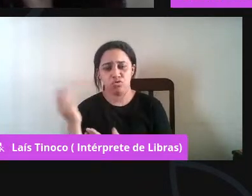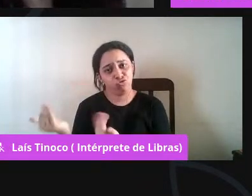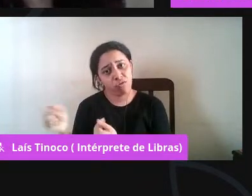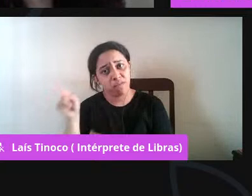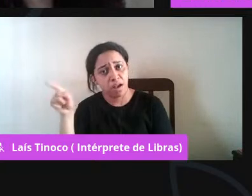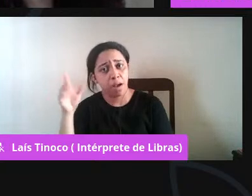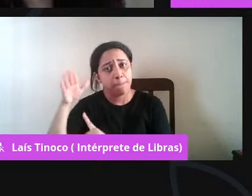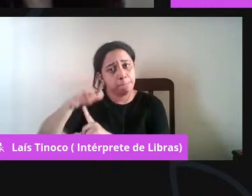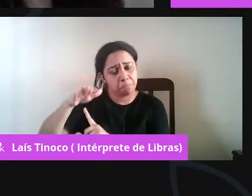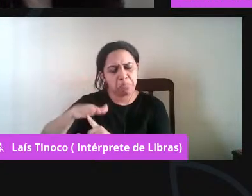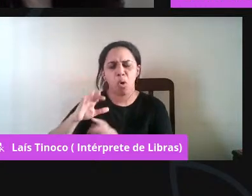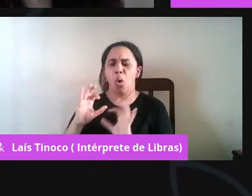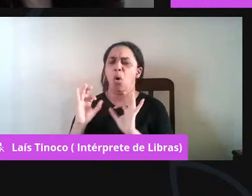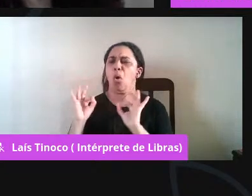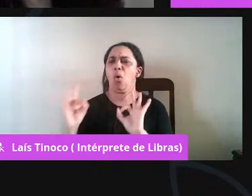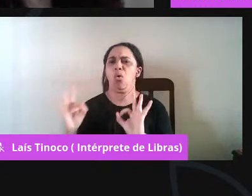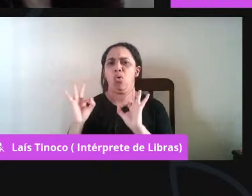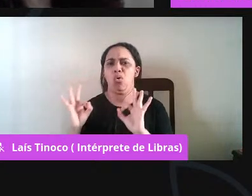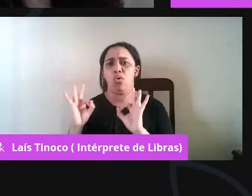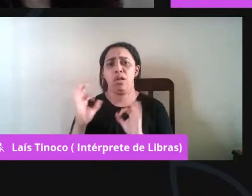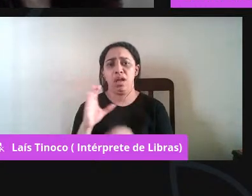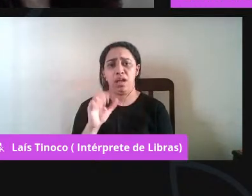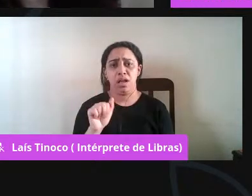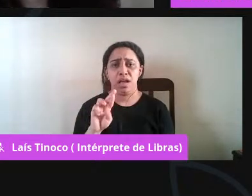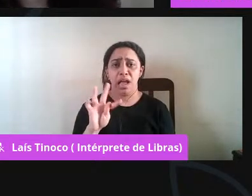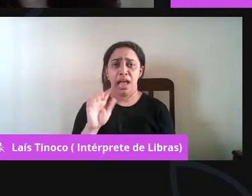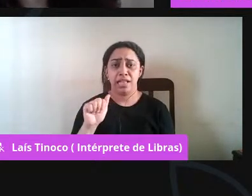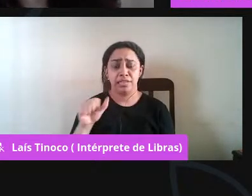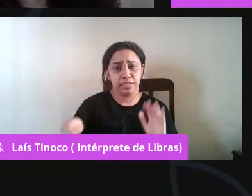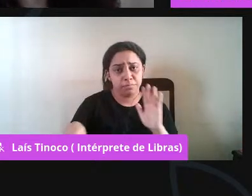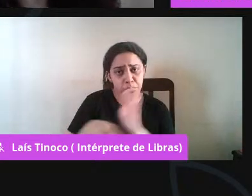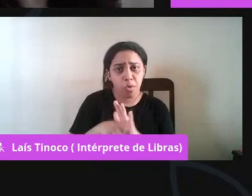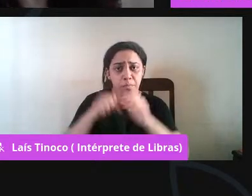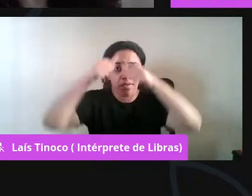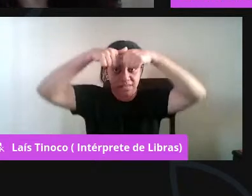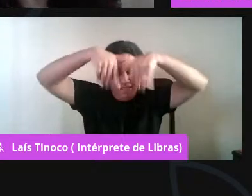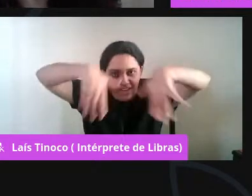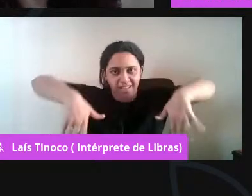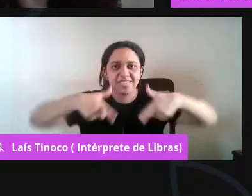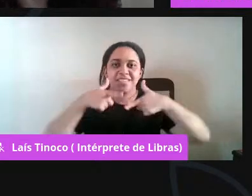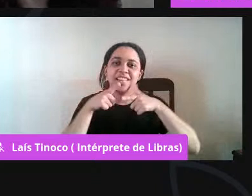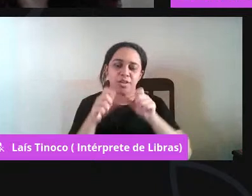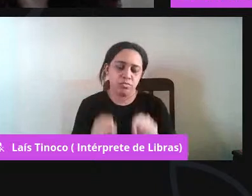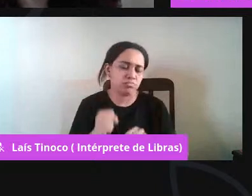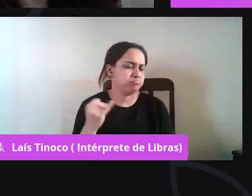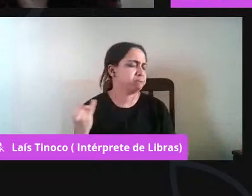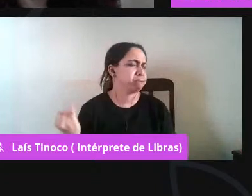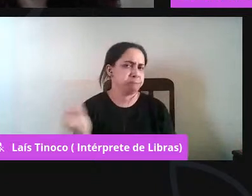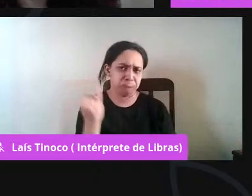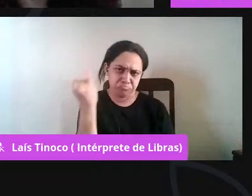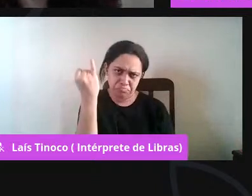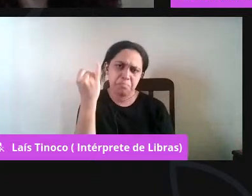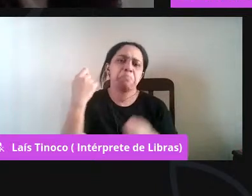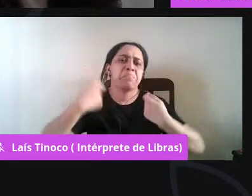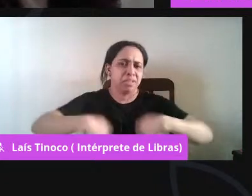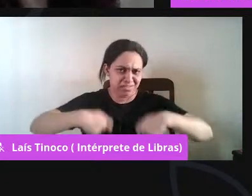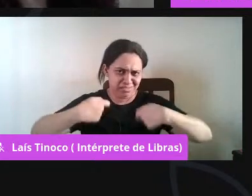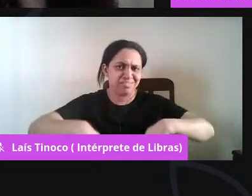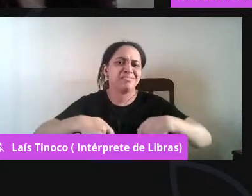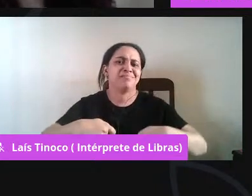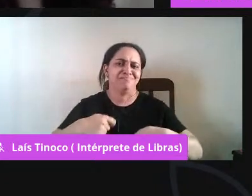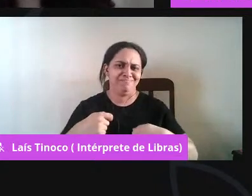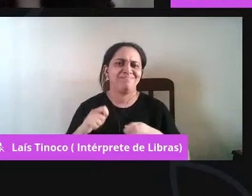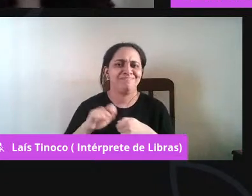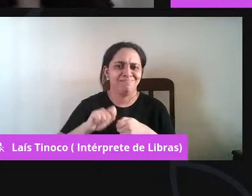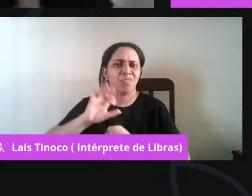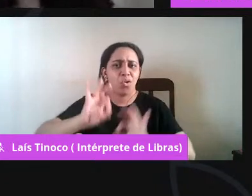cartas, cartas de ato linguístico. E ato linguístico é uma coisa muito importante que tem que ser feito. Né? O